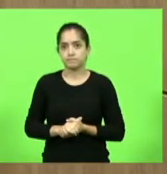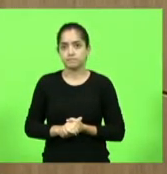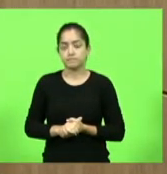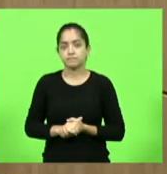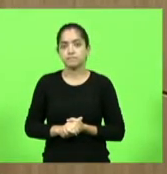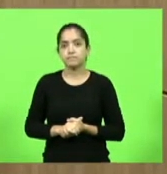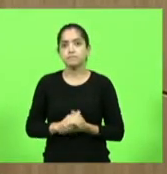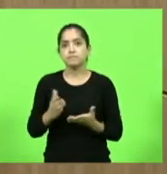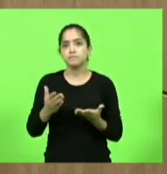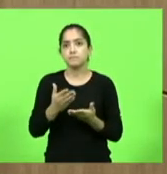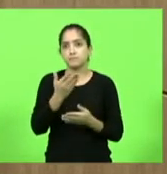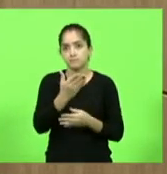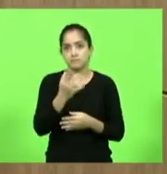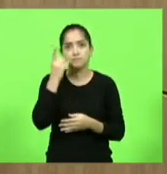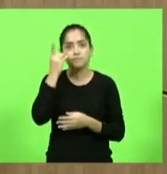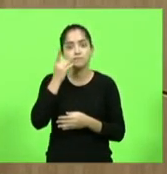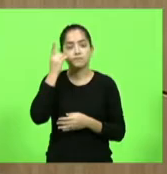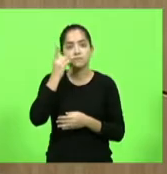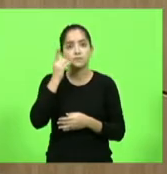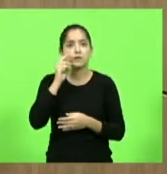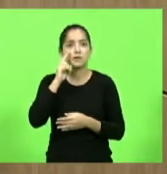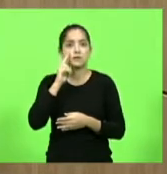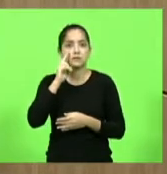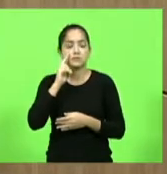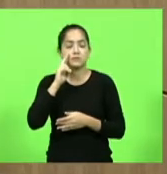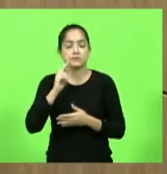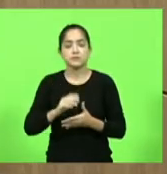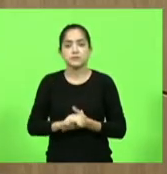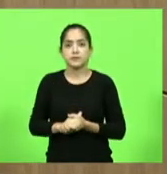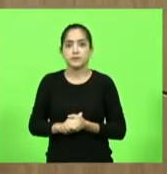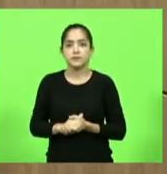Ivan Nats, Vossa Excelência está com a palavra novamente, Ivan.